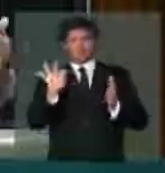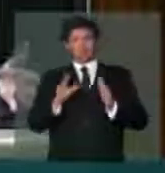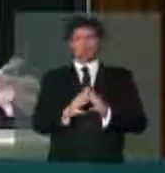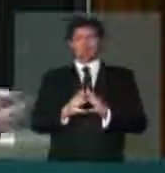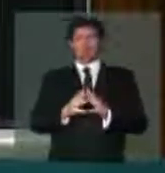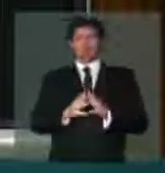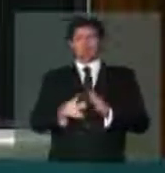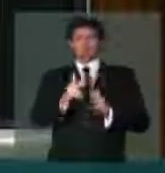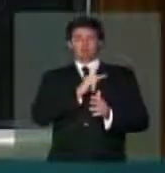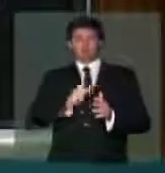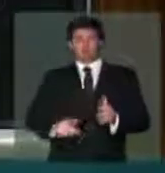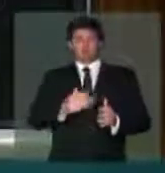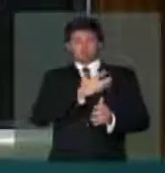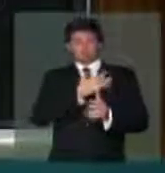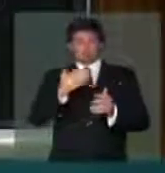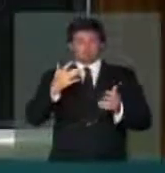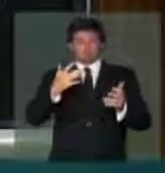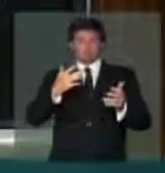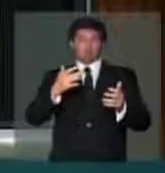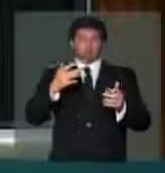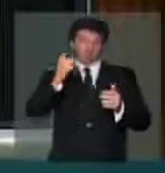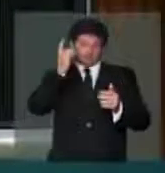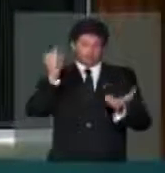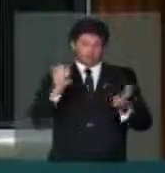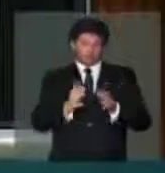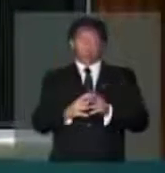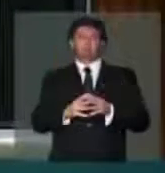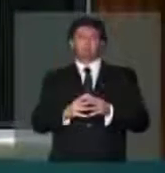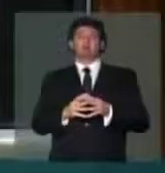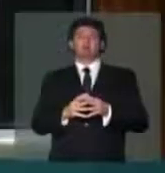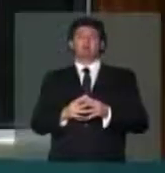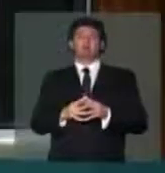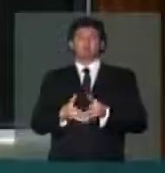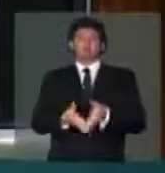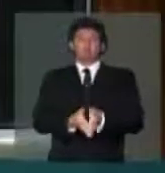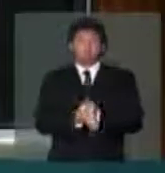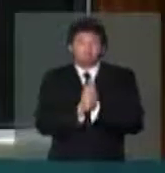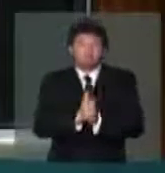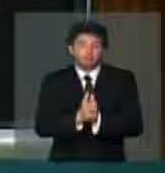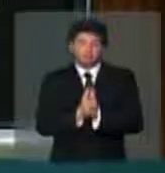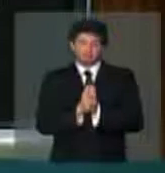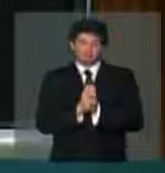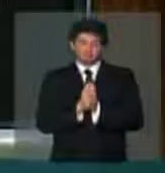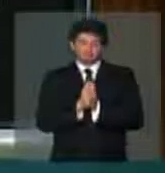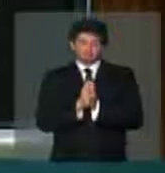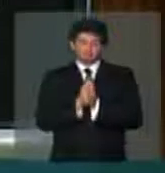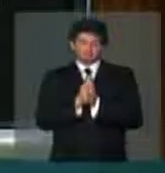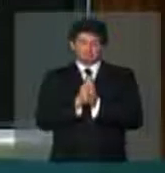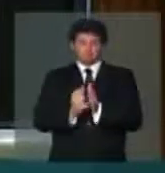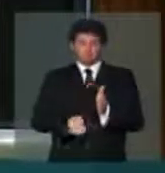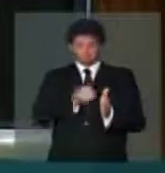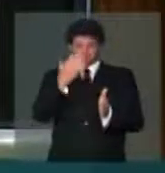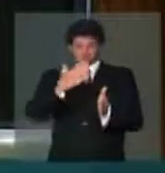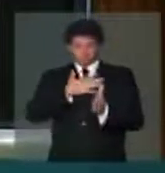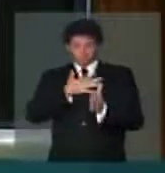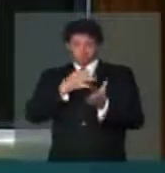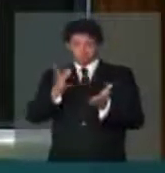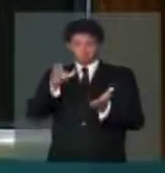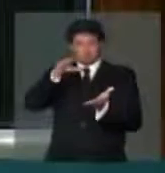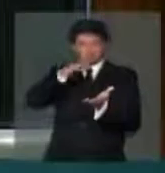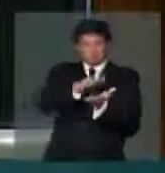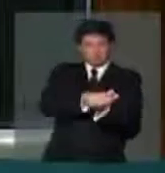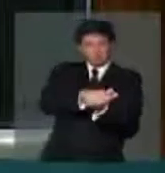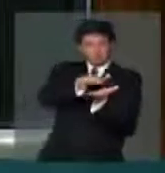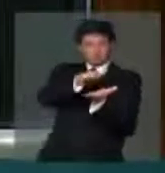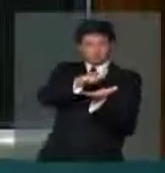o partido da presidente Dilma, por favor, leve esse pronunciamento que eu faço aqui com todos